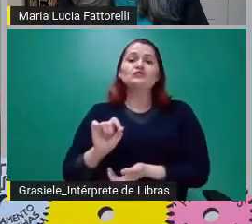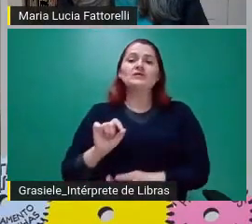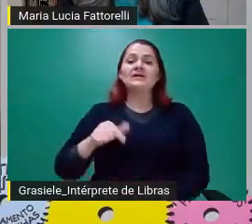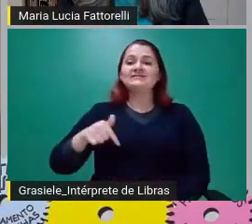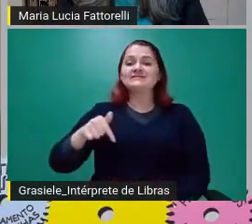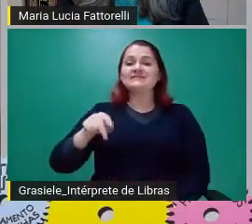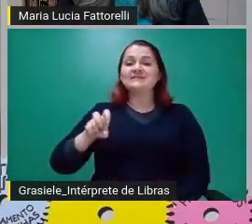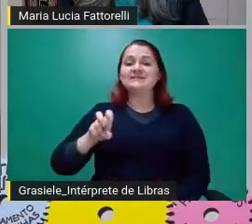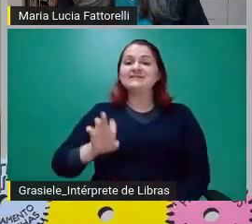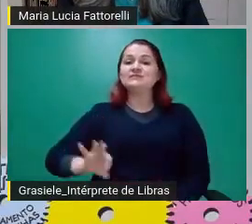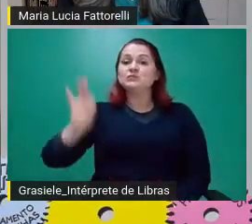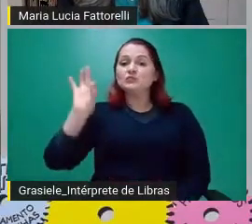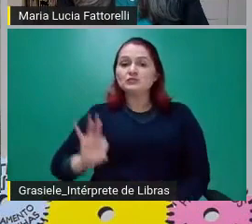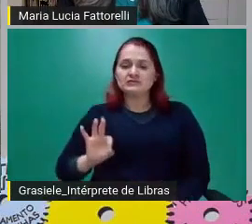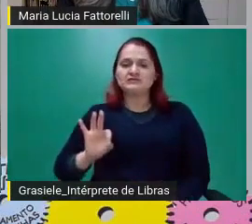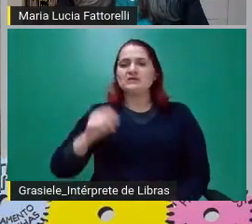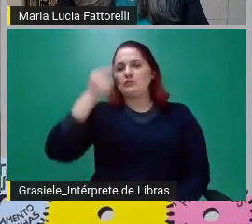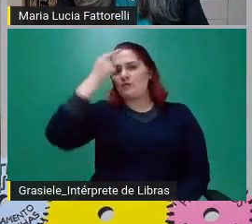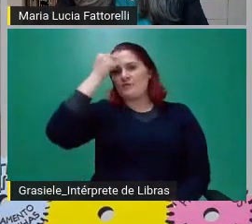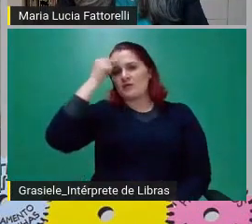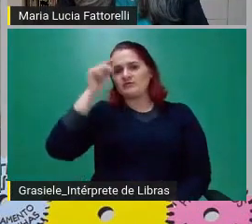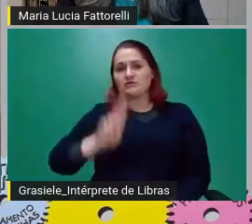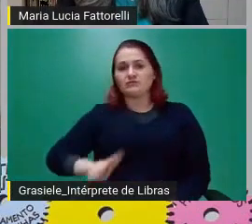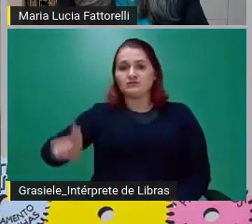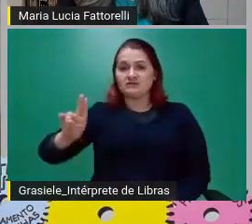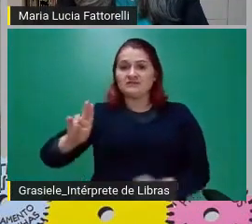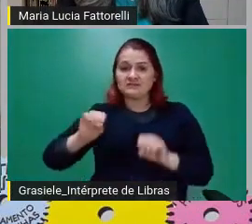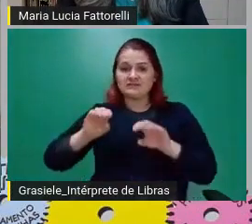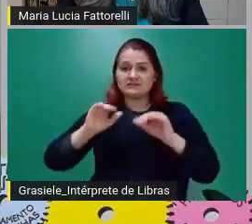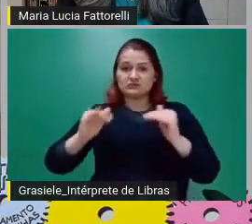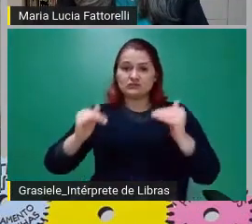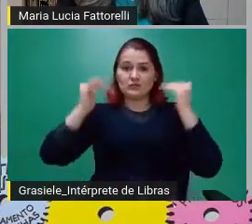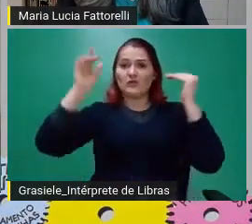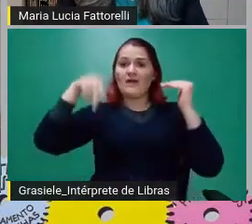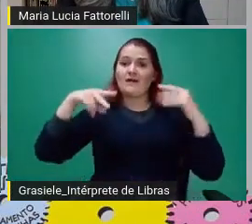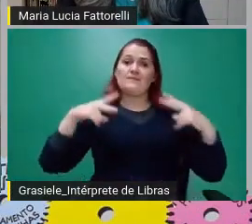ensino superior são privadas. Então, esse processo de